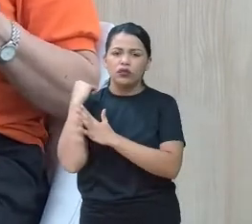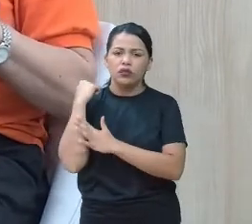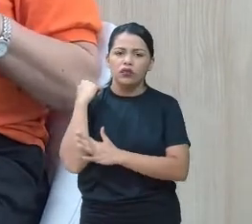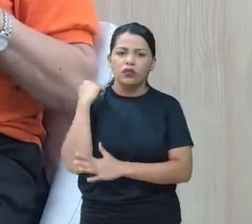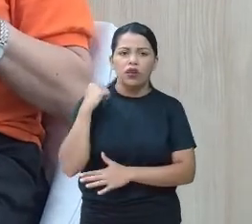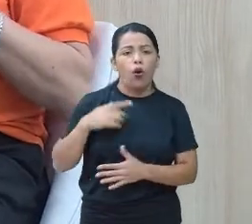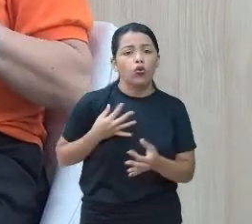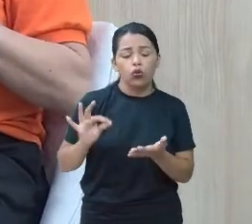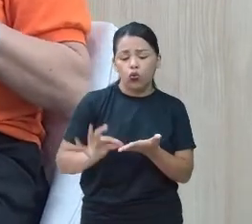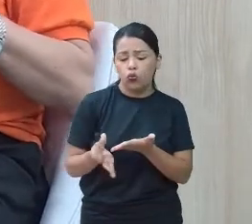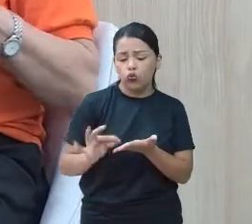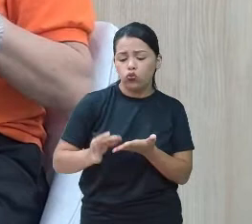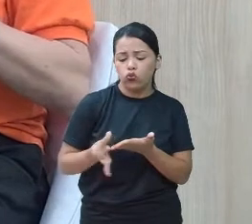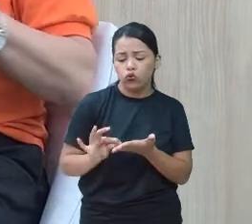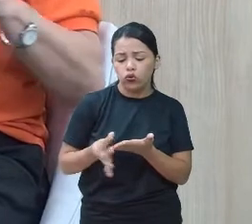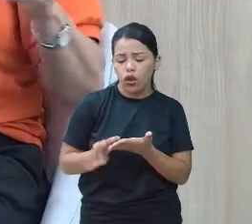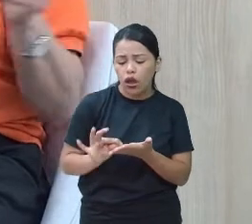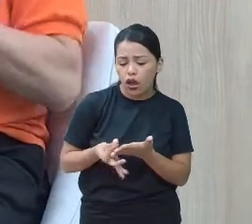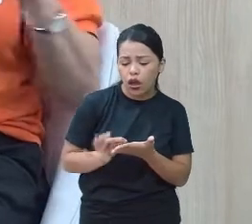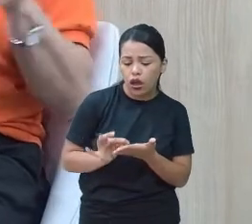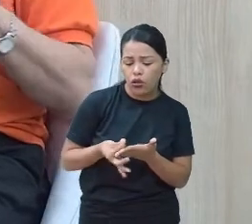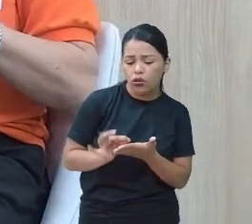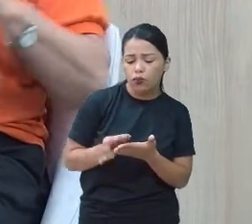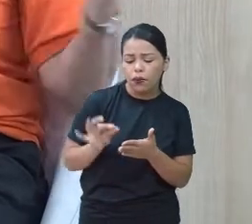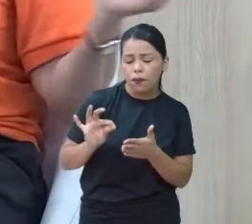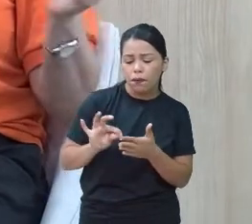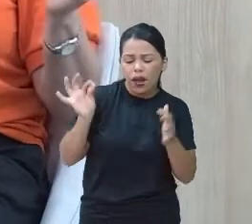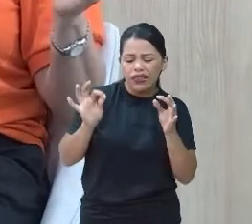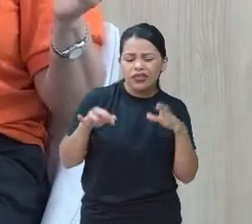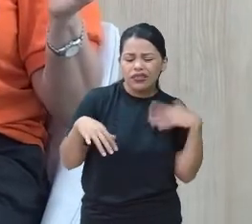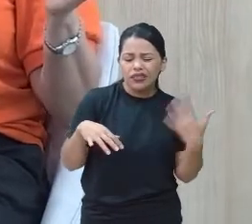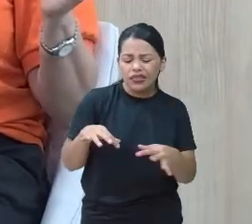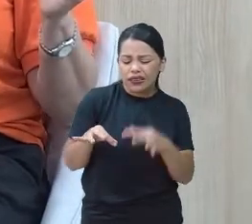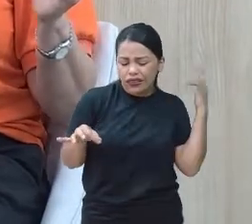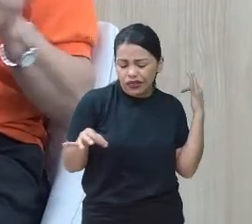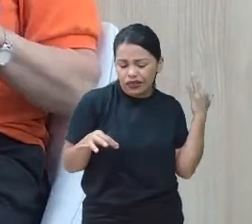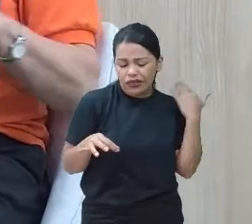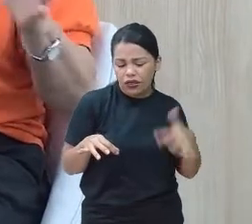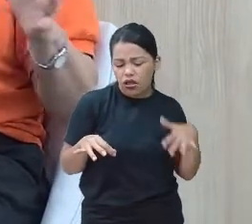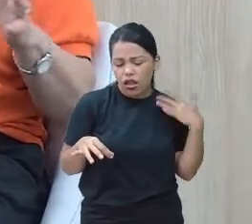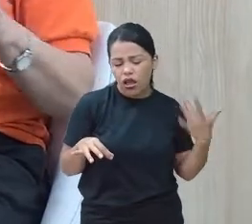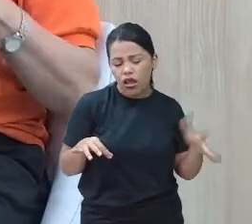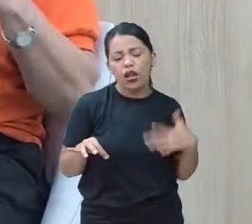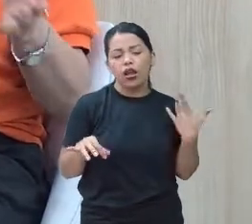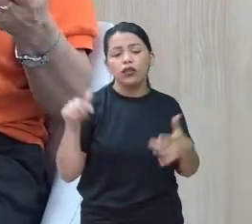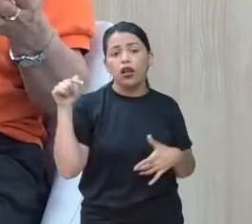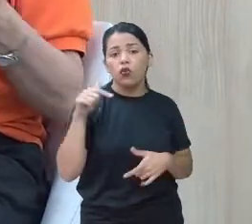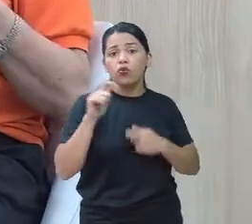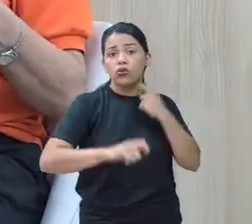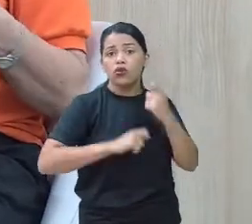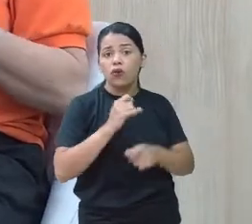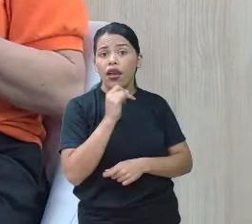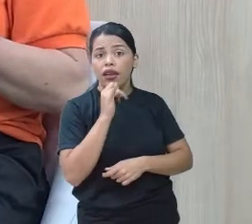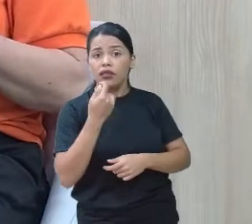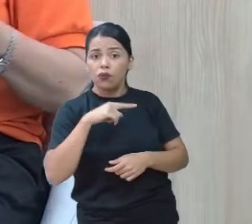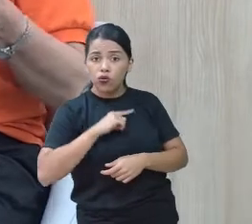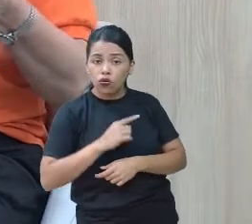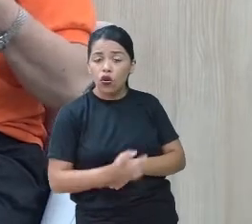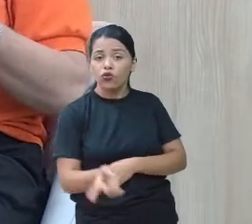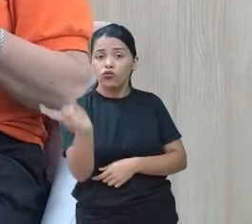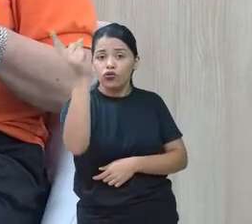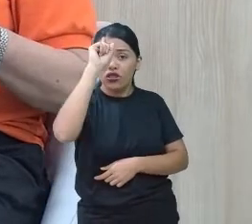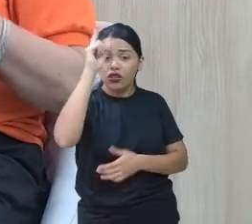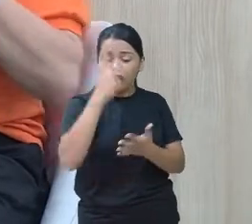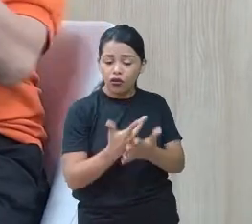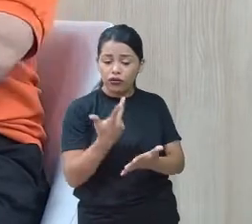costurando, pregando um botão, então a picada da agulha também eu vou tirar bem rápido. Então isso aí são exemplos do nosso dia a dia que